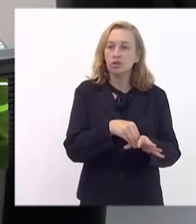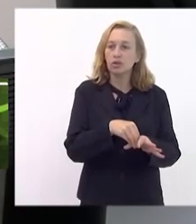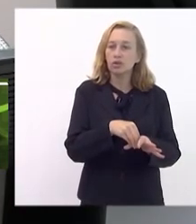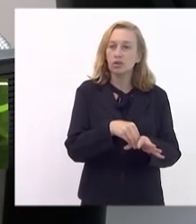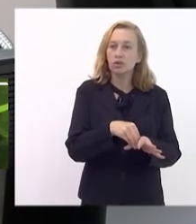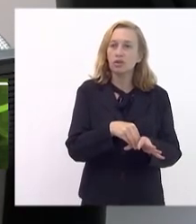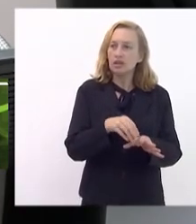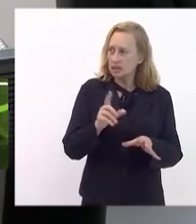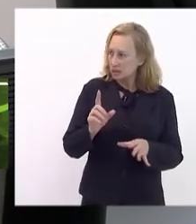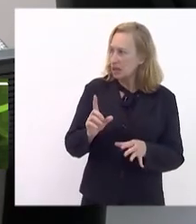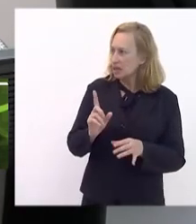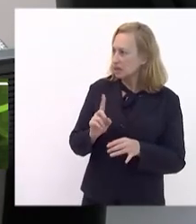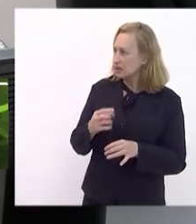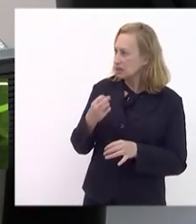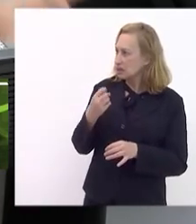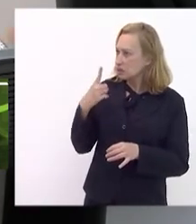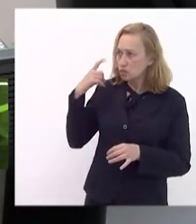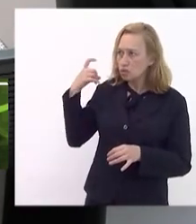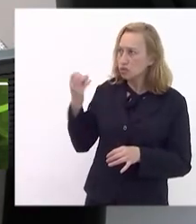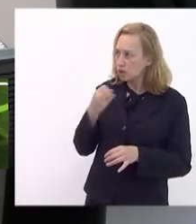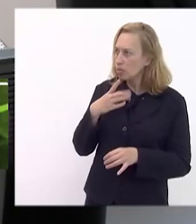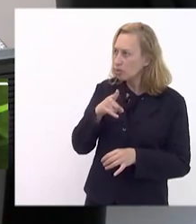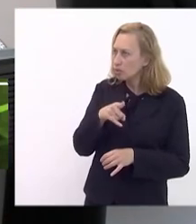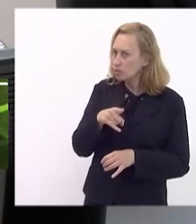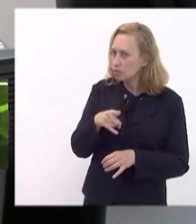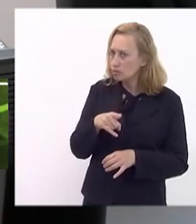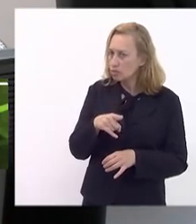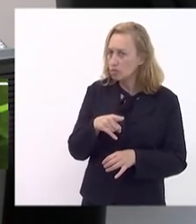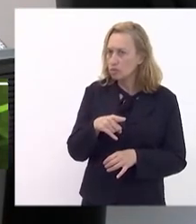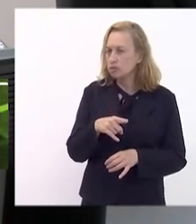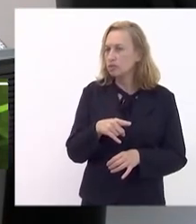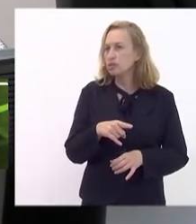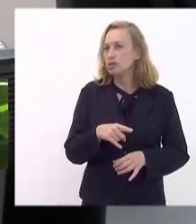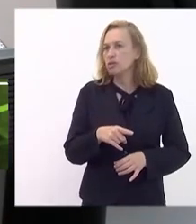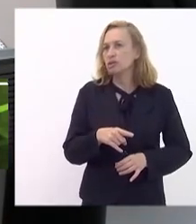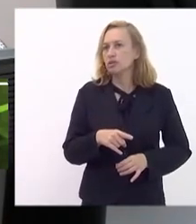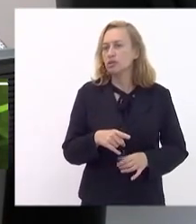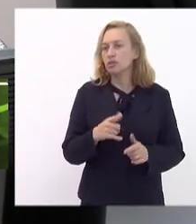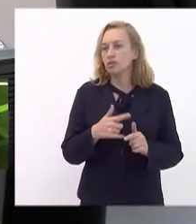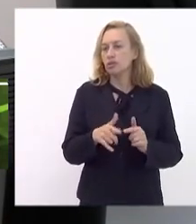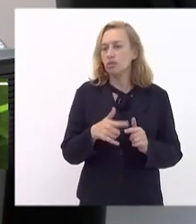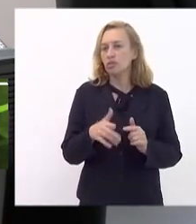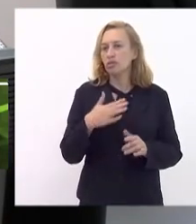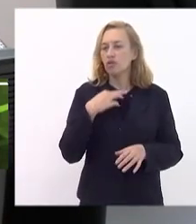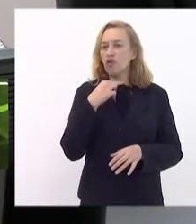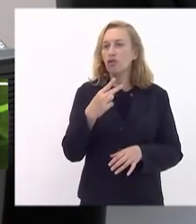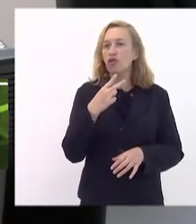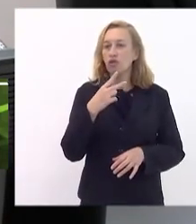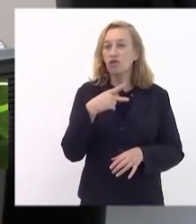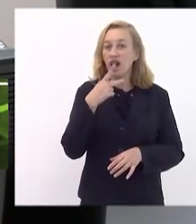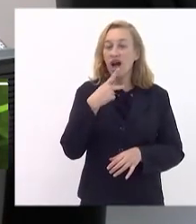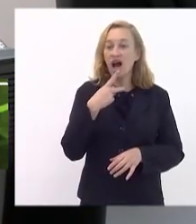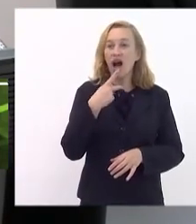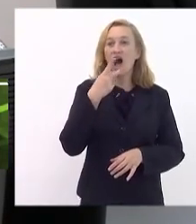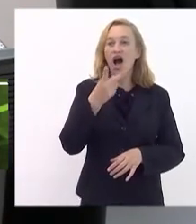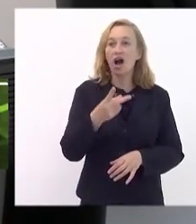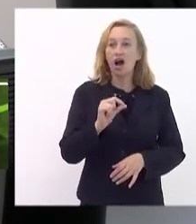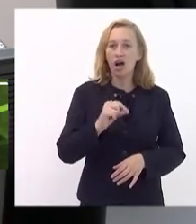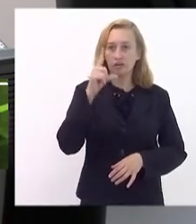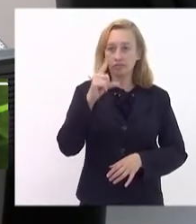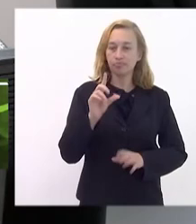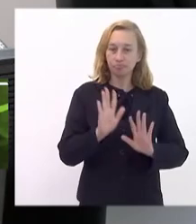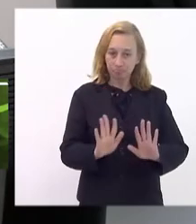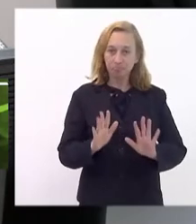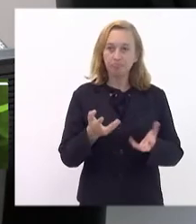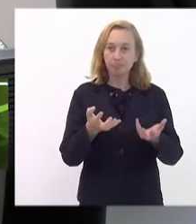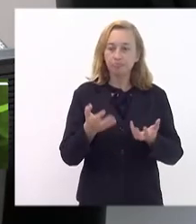Não, está ligado o som. Está escutando. Deve ser a deficiência da minha voz. Eu vou falar mais alto que o som está ligado. Mas eu